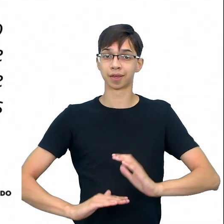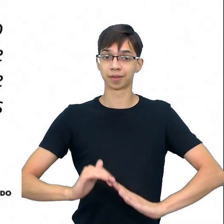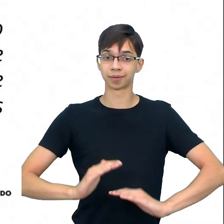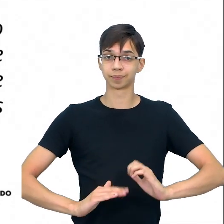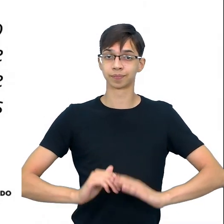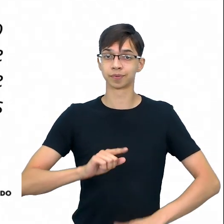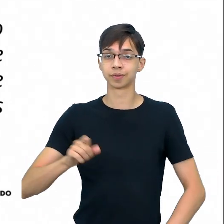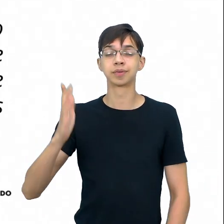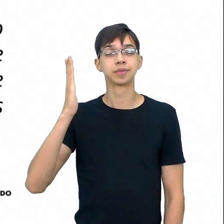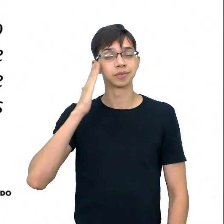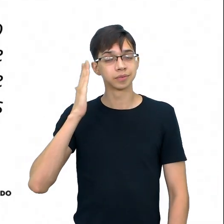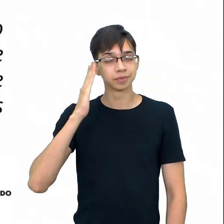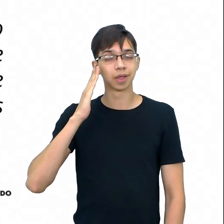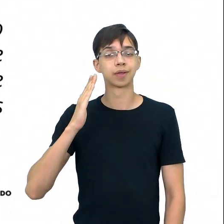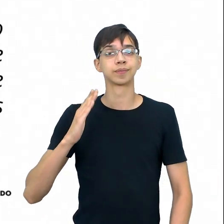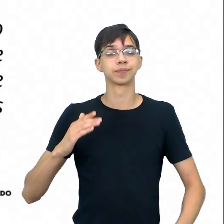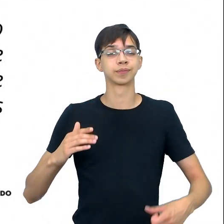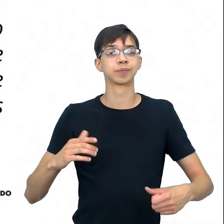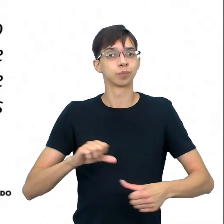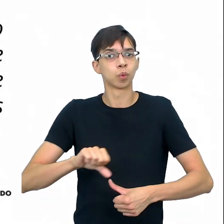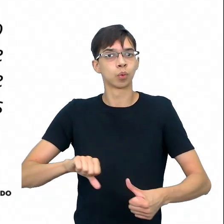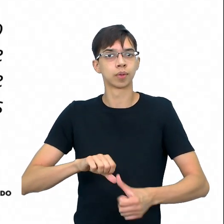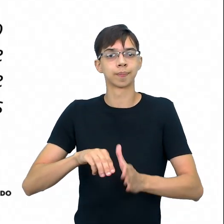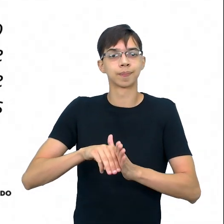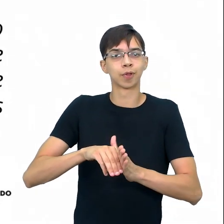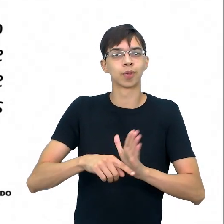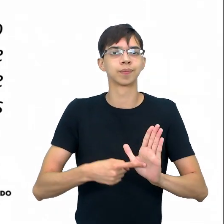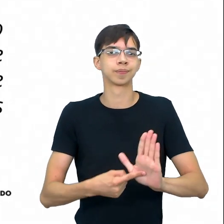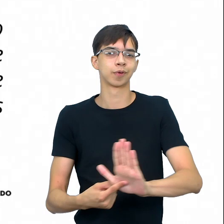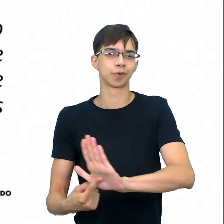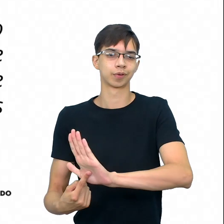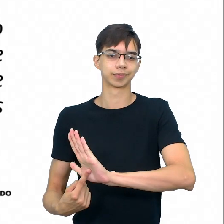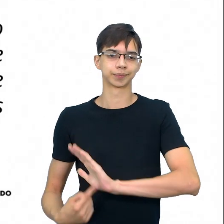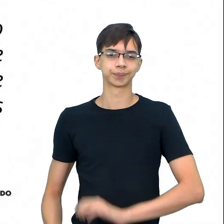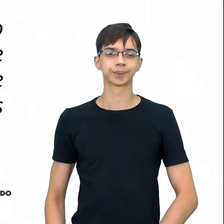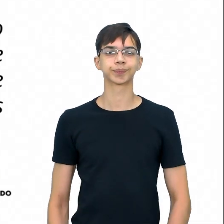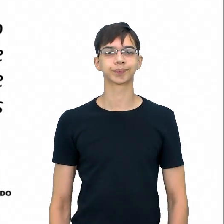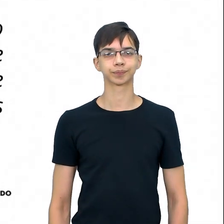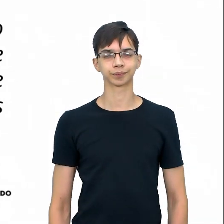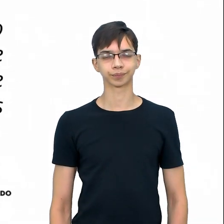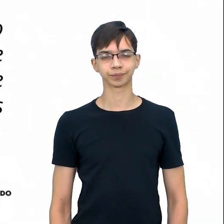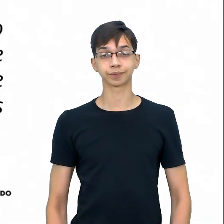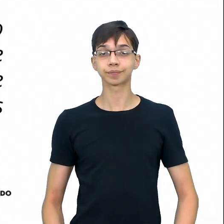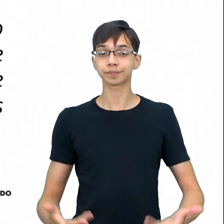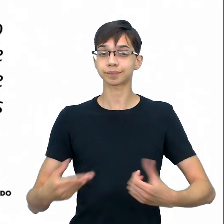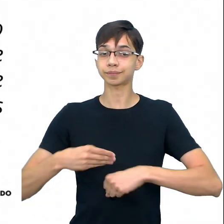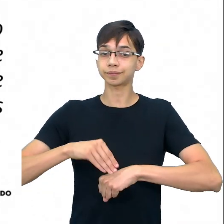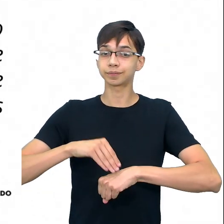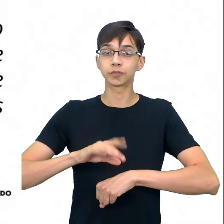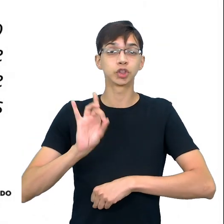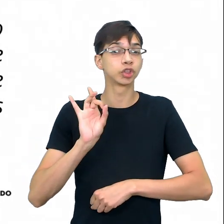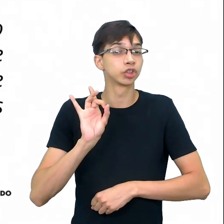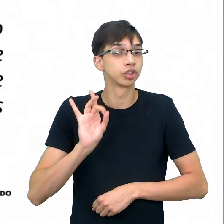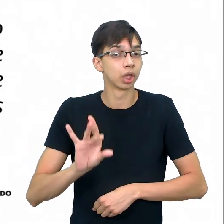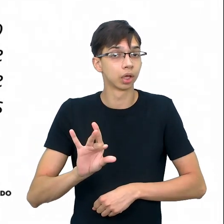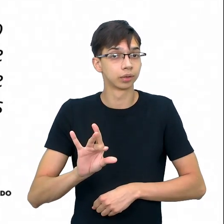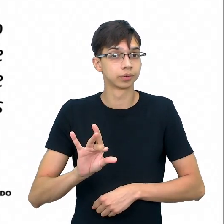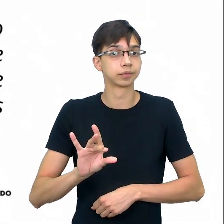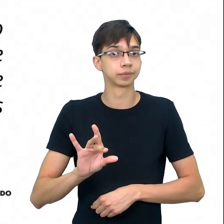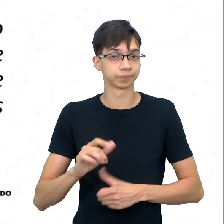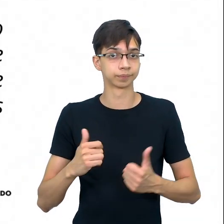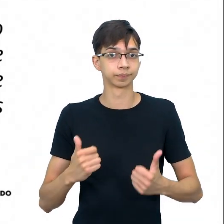algumas metodologias a gente também trouxe aqui. Então, vai para além das habilidades. Aqui foram só sugestões de habilidades. Vocês